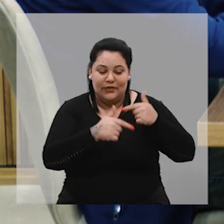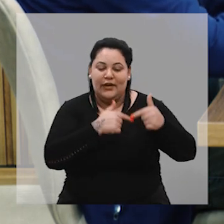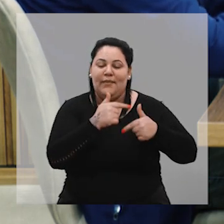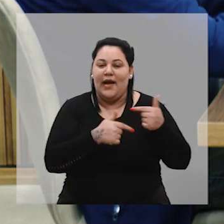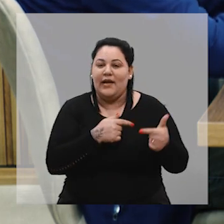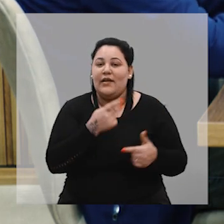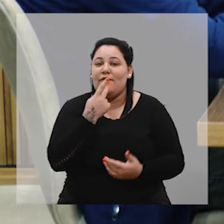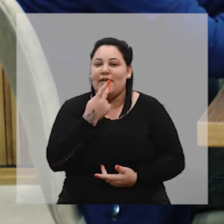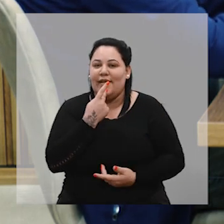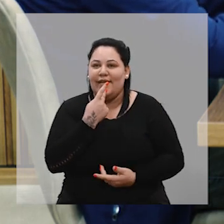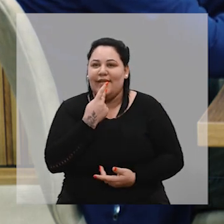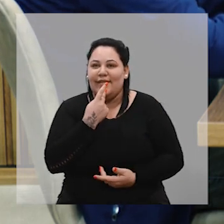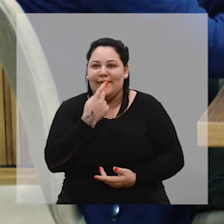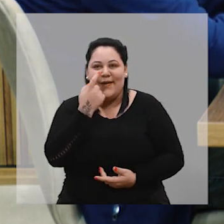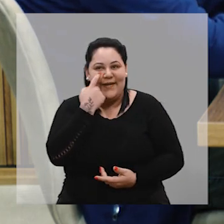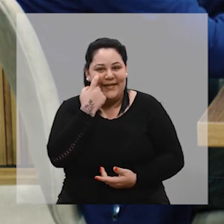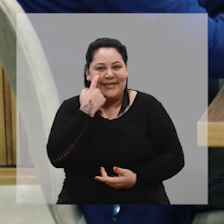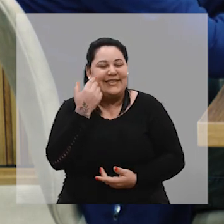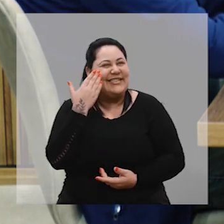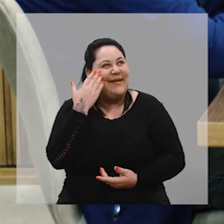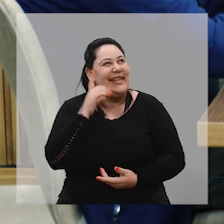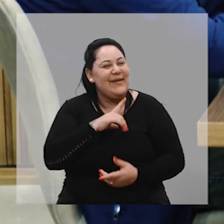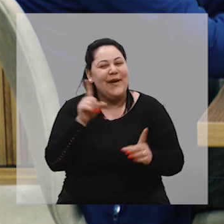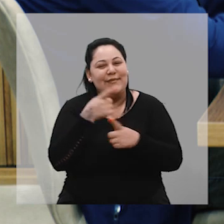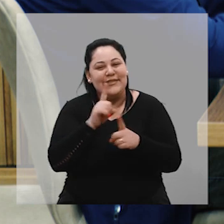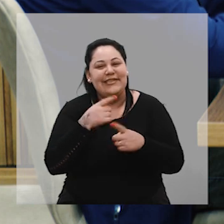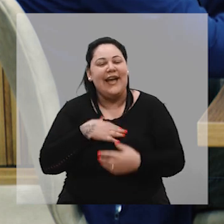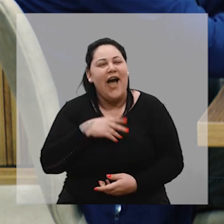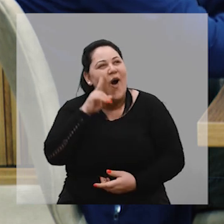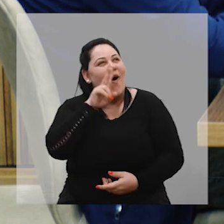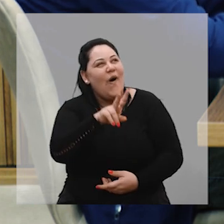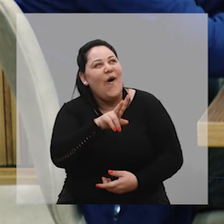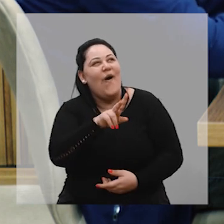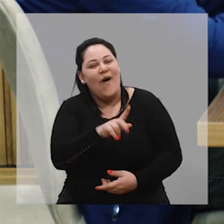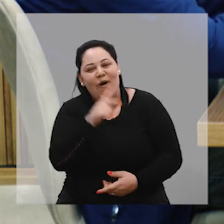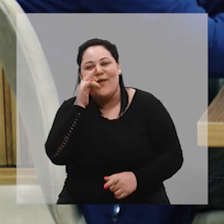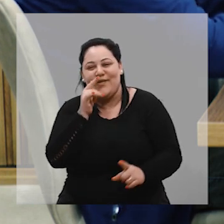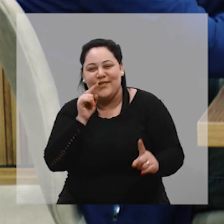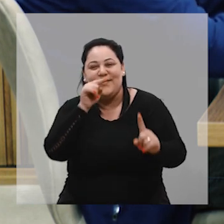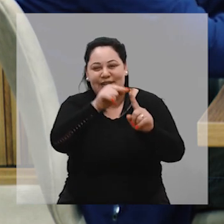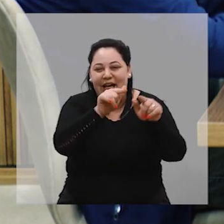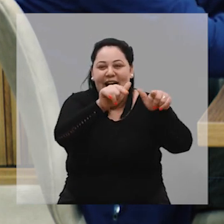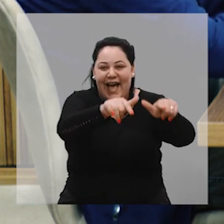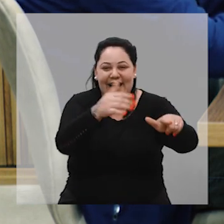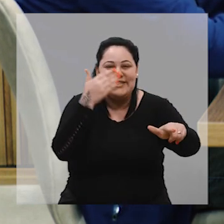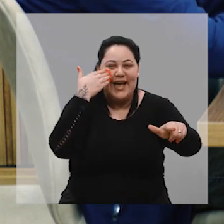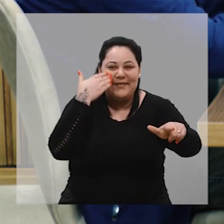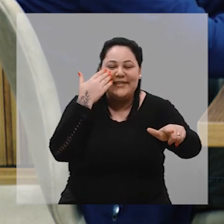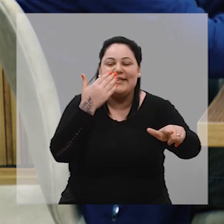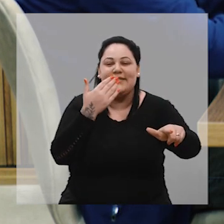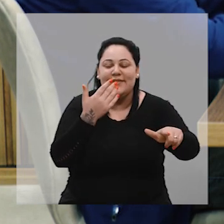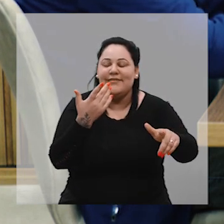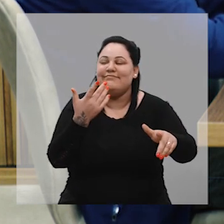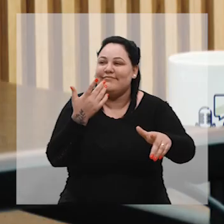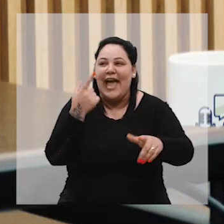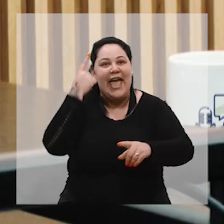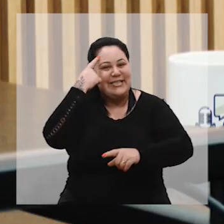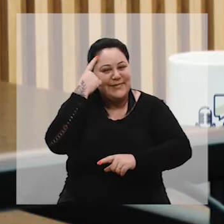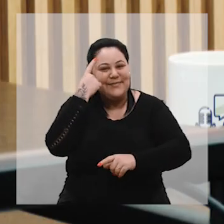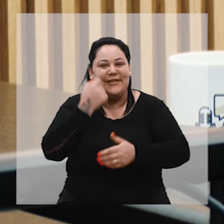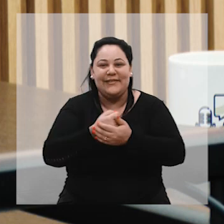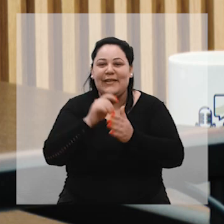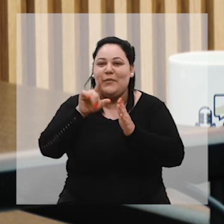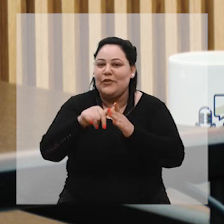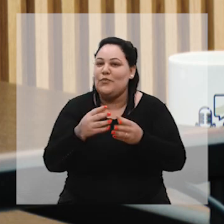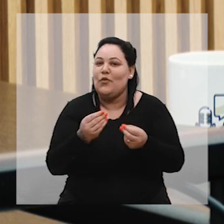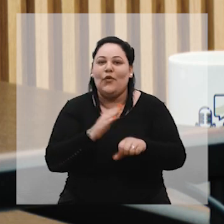foi aquilo assim que nós falamos, cara, ó, sabe aquela música, olha onde nós chegamos? É exatamente isso que a gente tava com o pensamento, sabe? Olha onde a gente chegou,